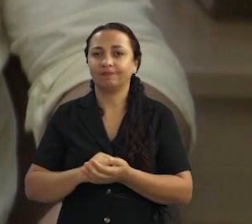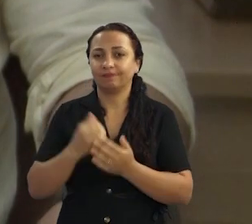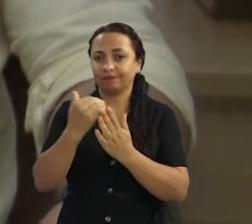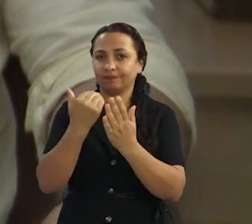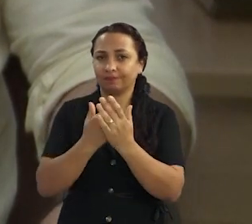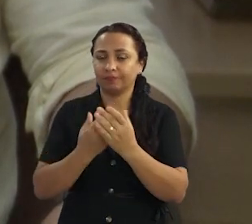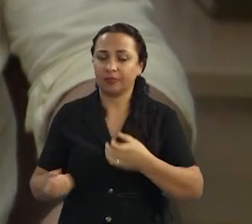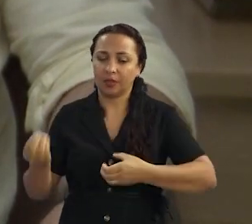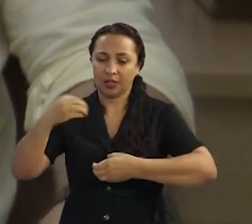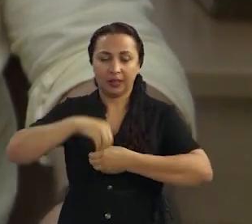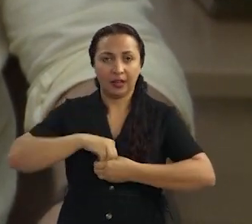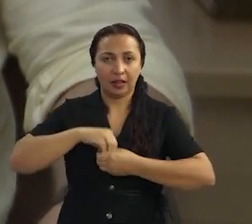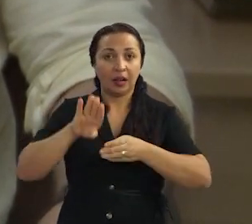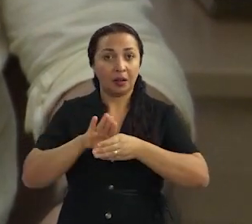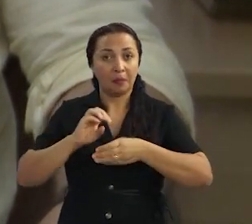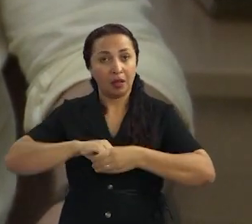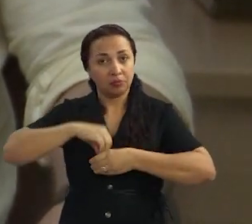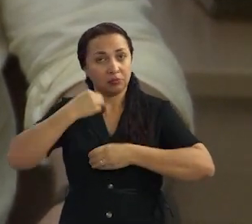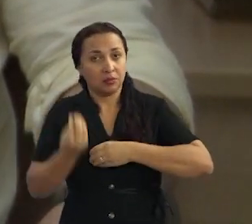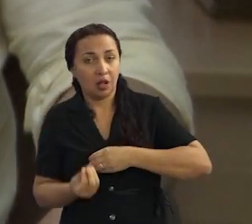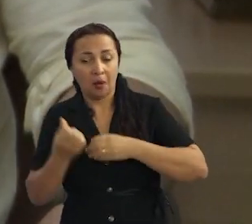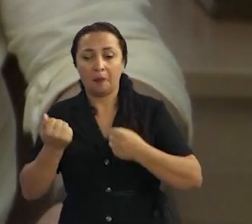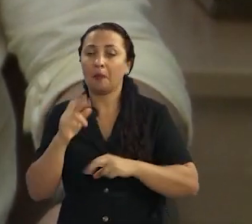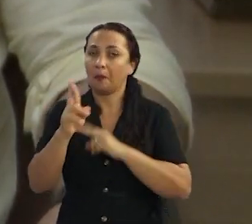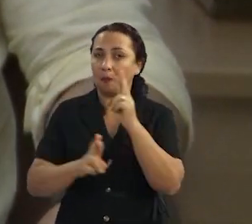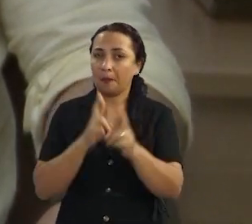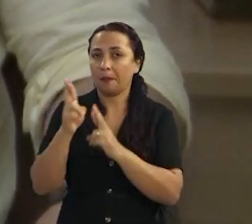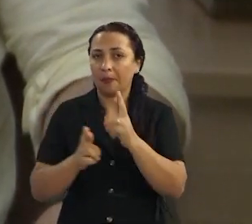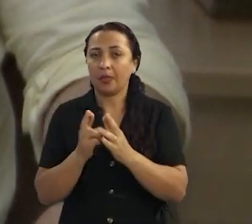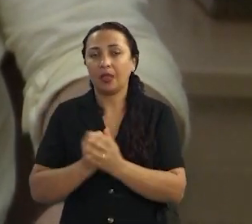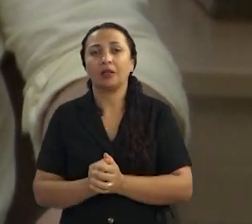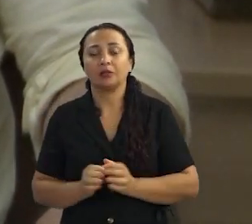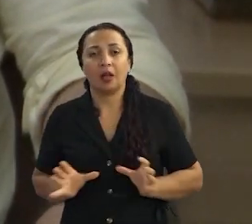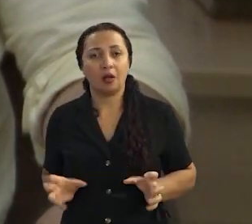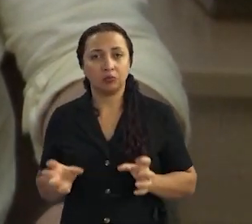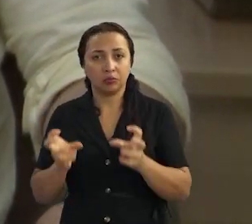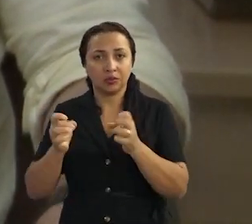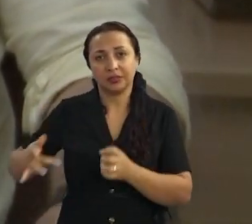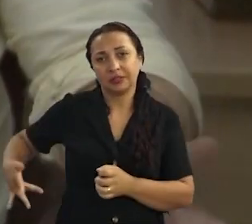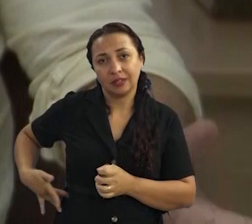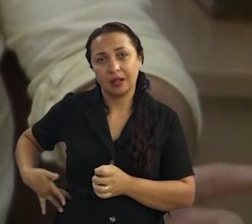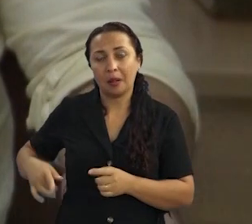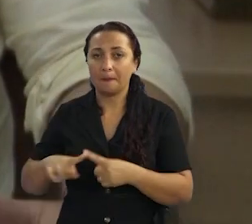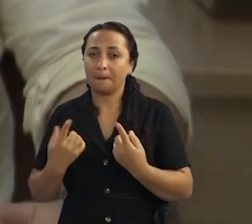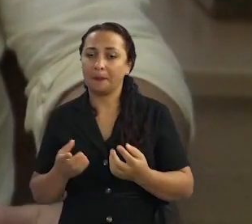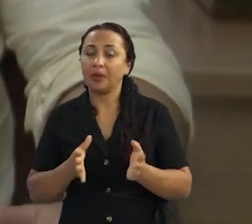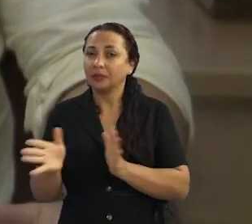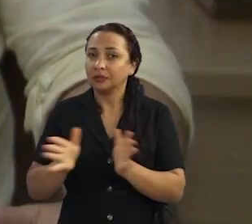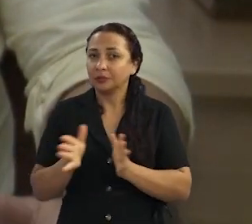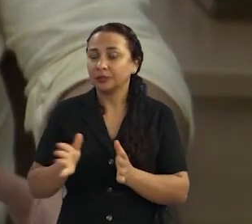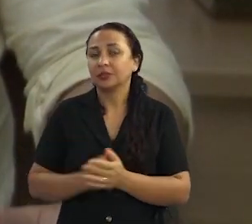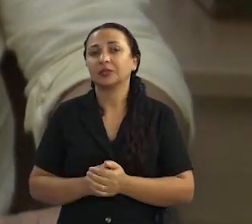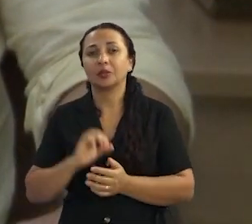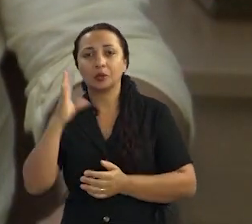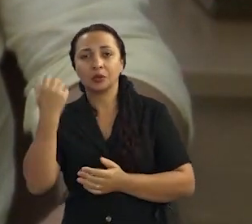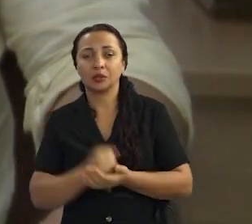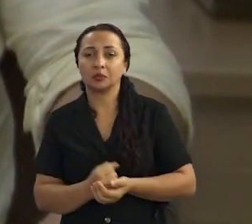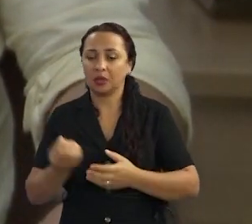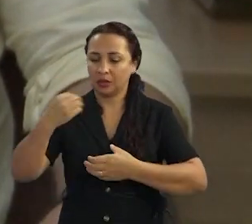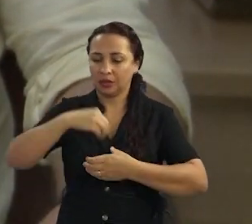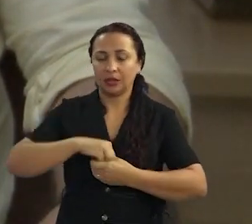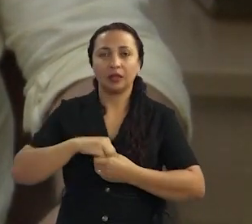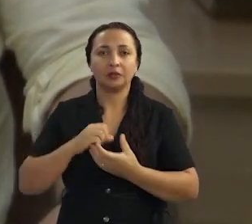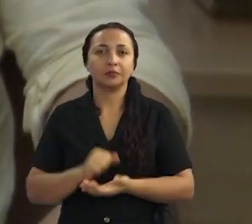fatores internos e fatores externos que podem estar relacionados ao câncer renal. Mas dentre os fatores